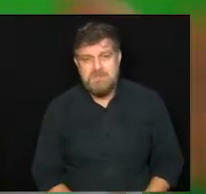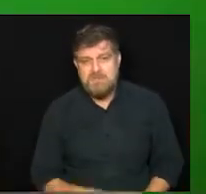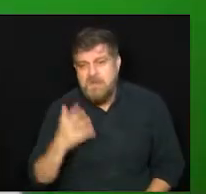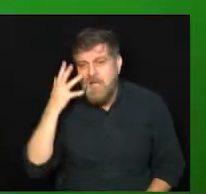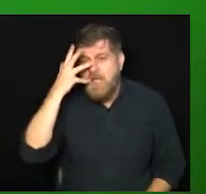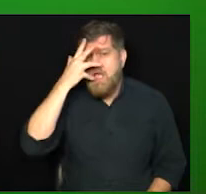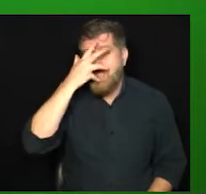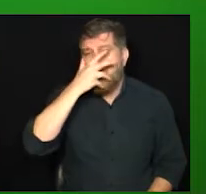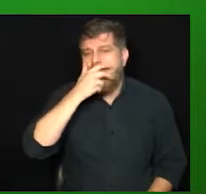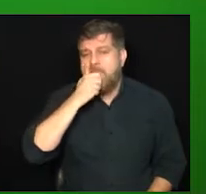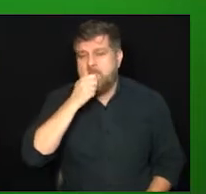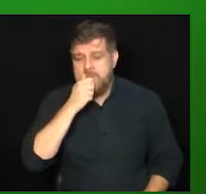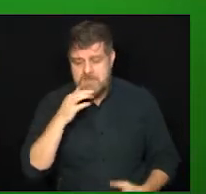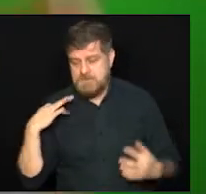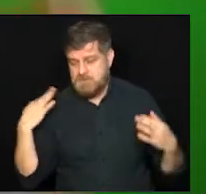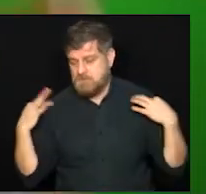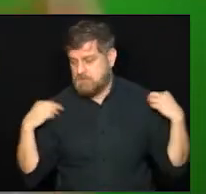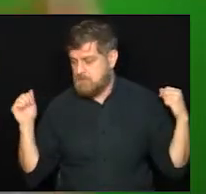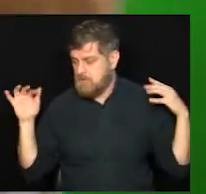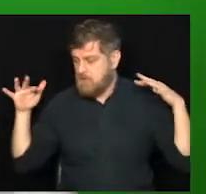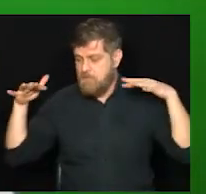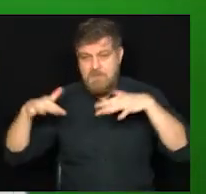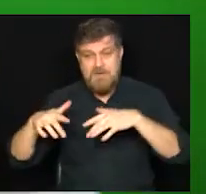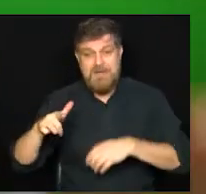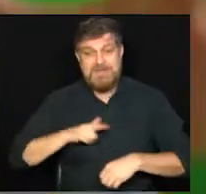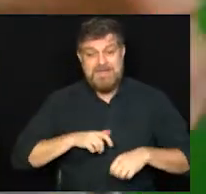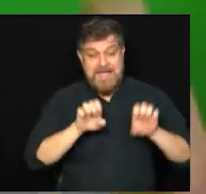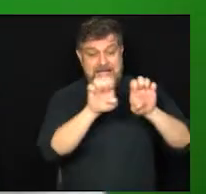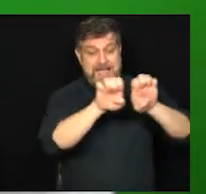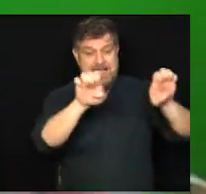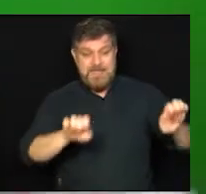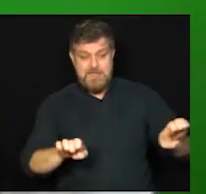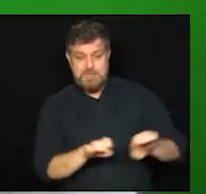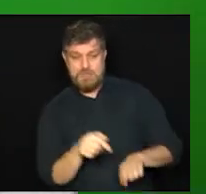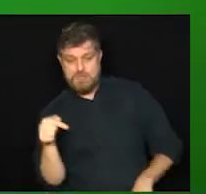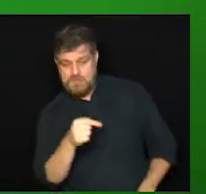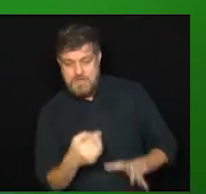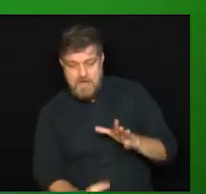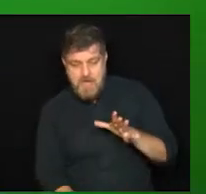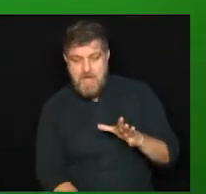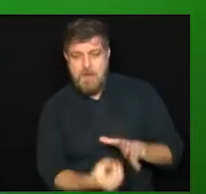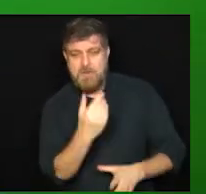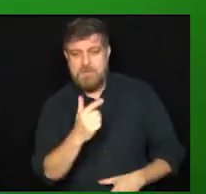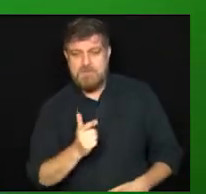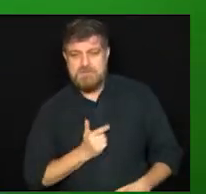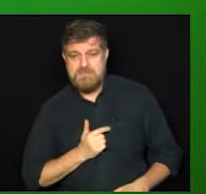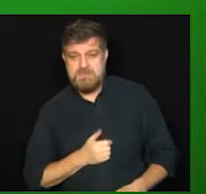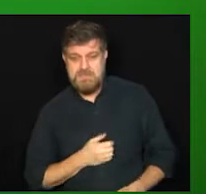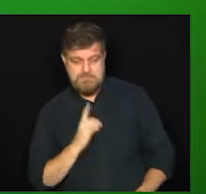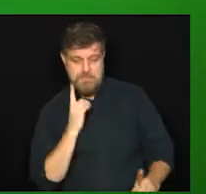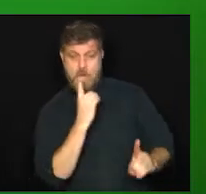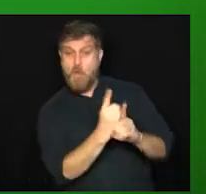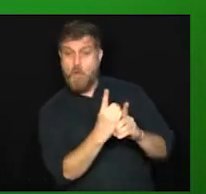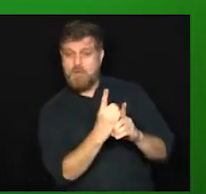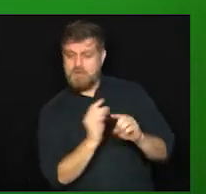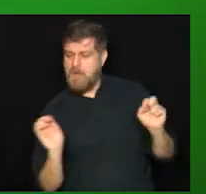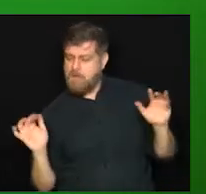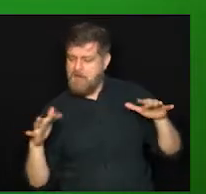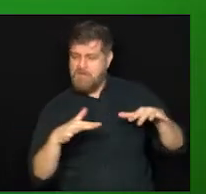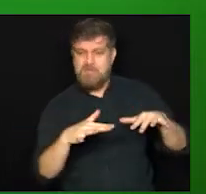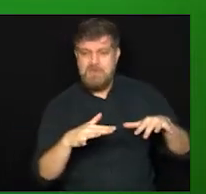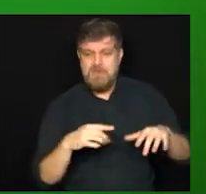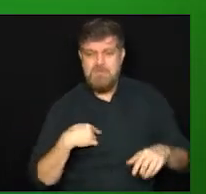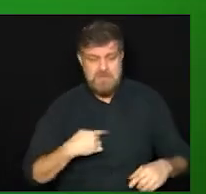para atrair o turista. Nós temos estrutura para realizar eventos. E no momento que nós